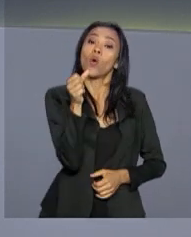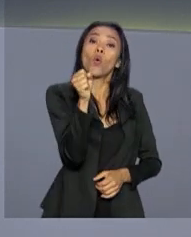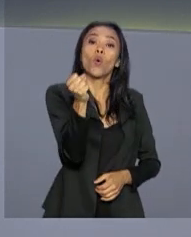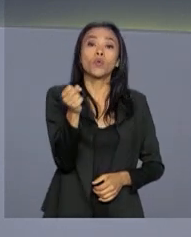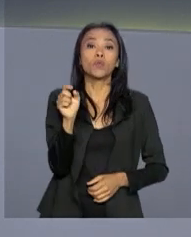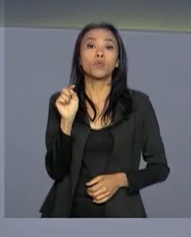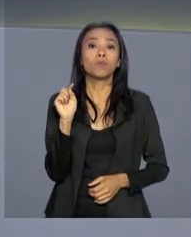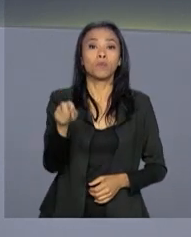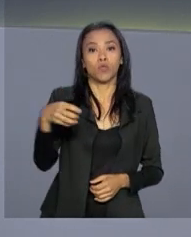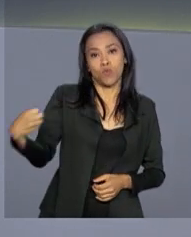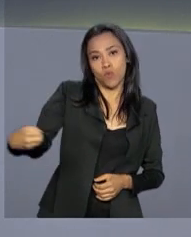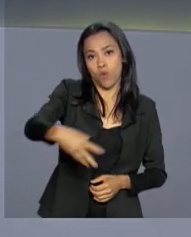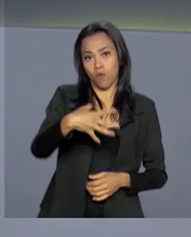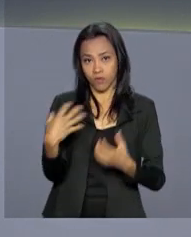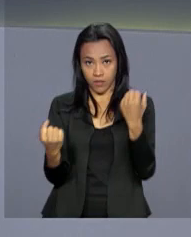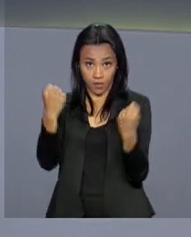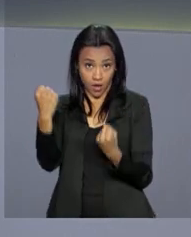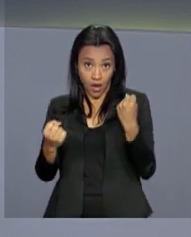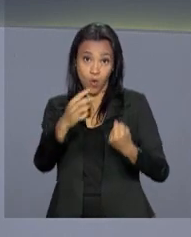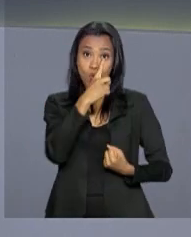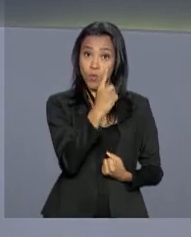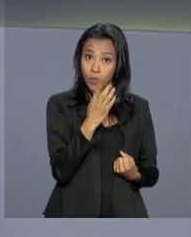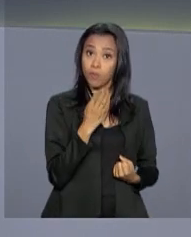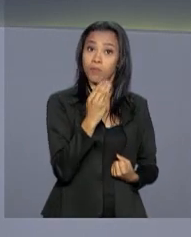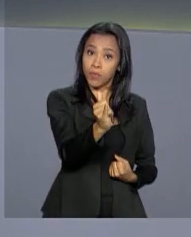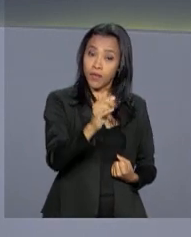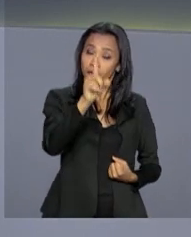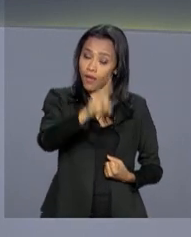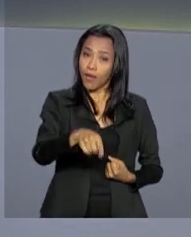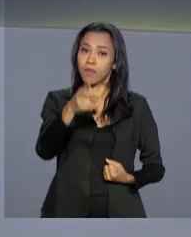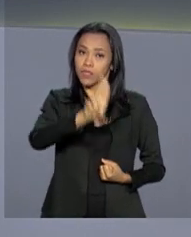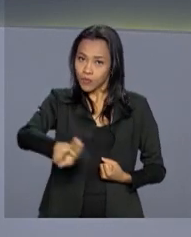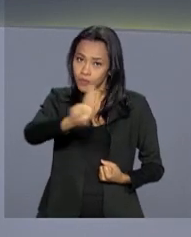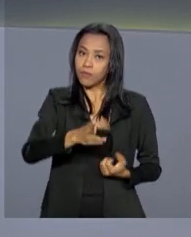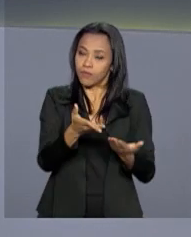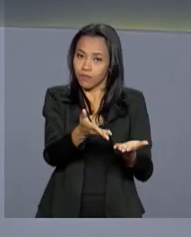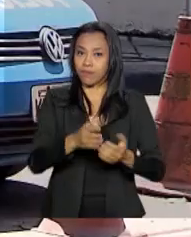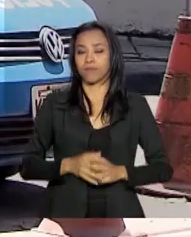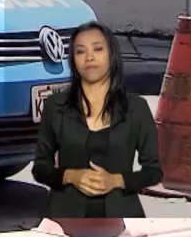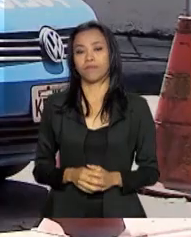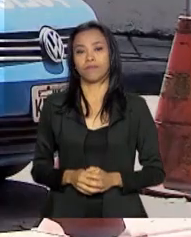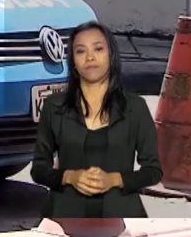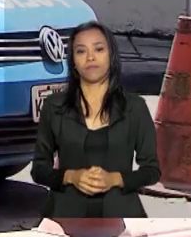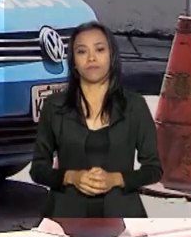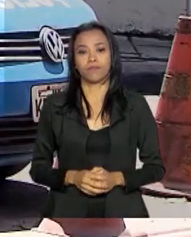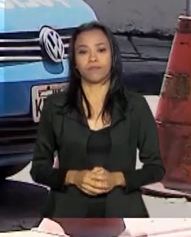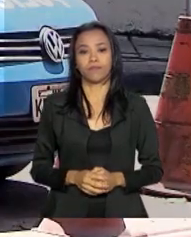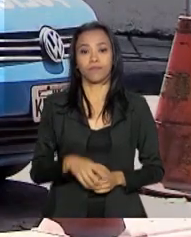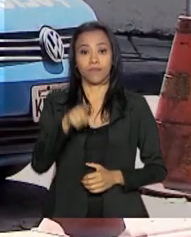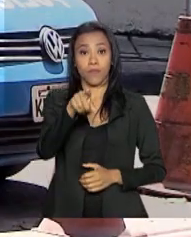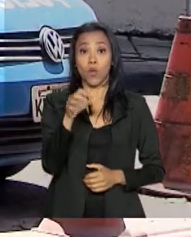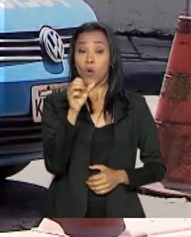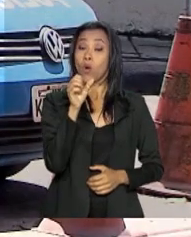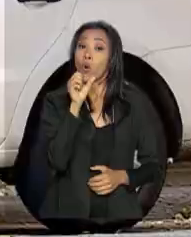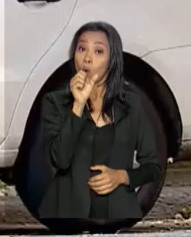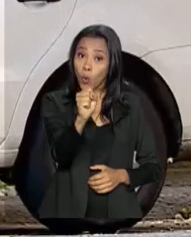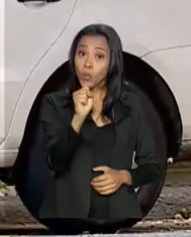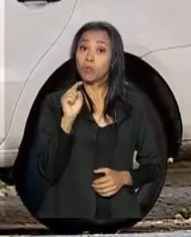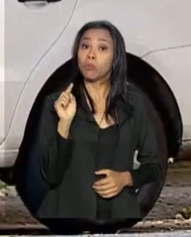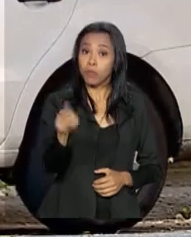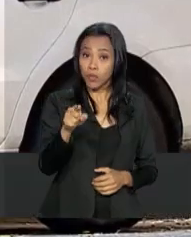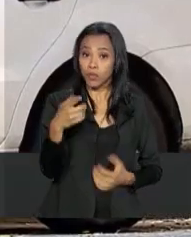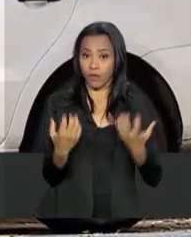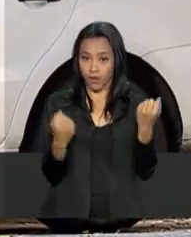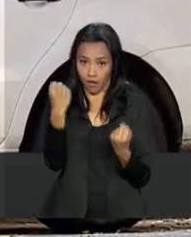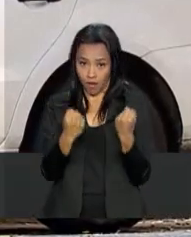um bilhão de reais serão investidos na modernização da frota oito mil viaturas que vão